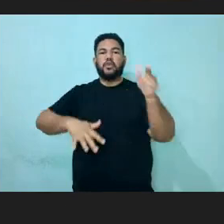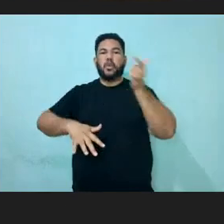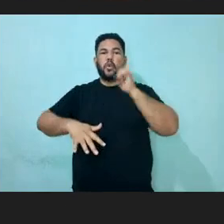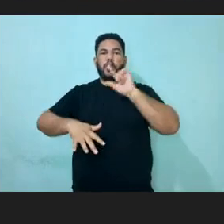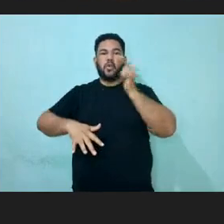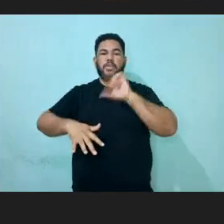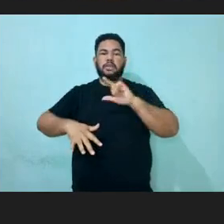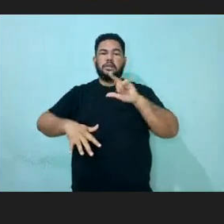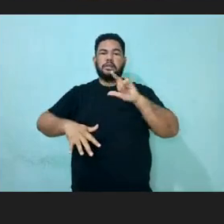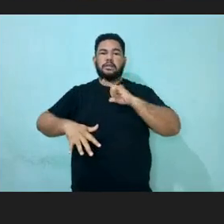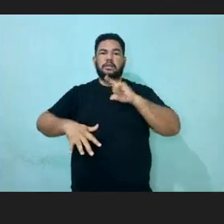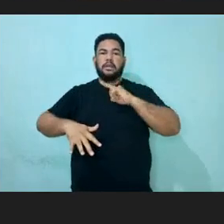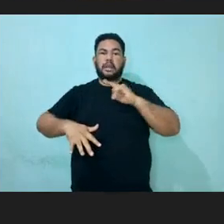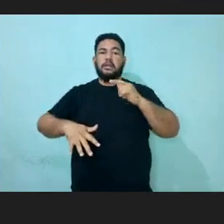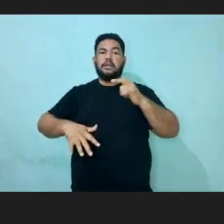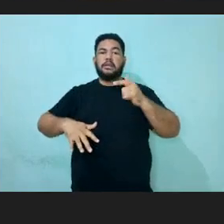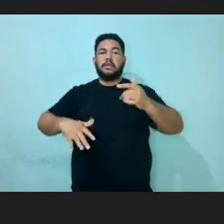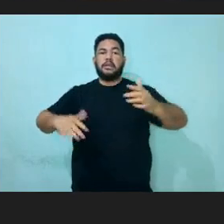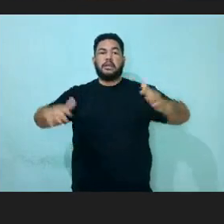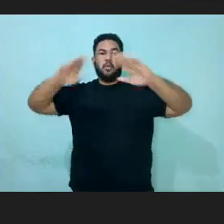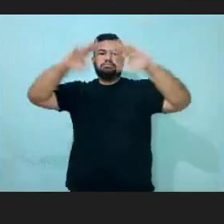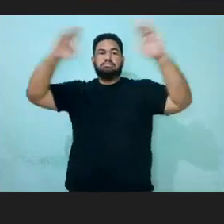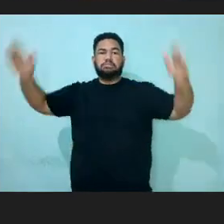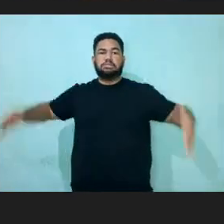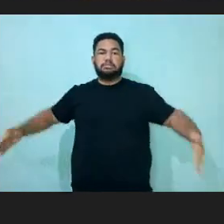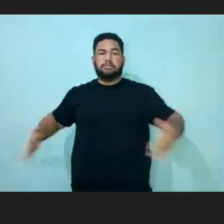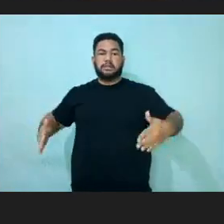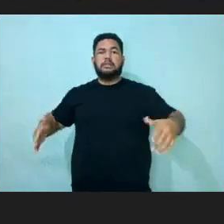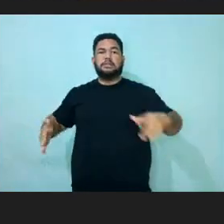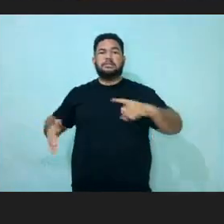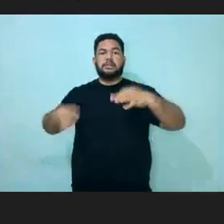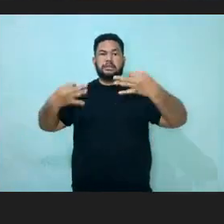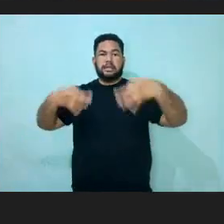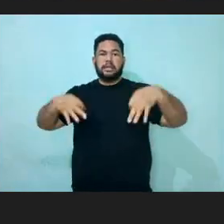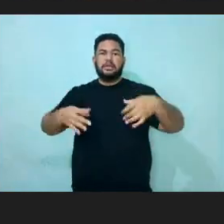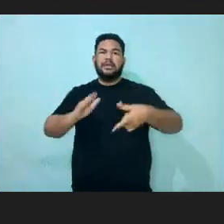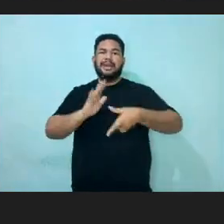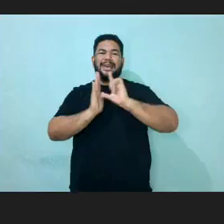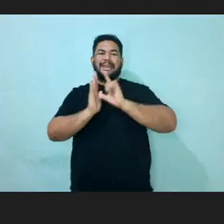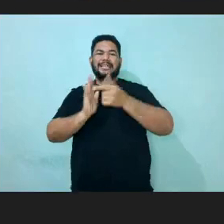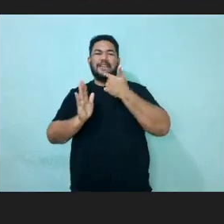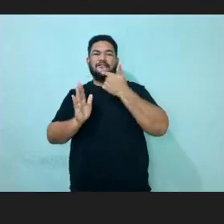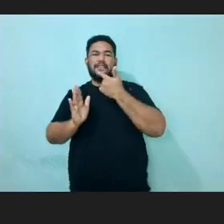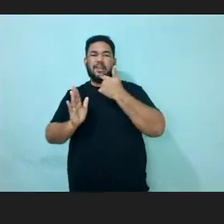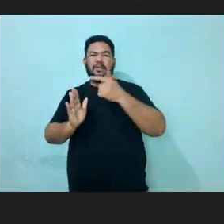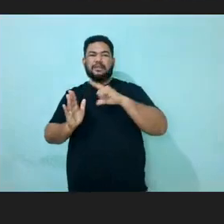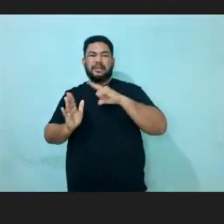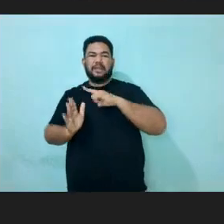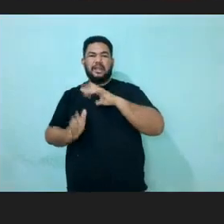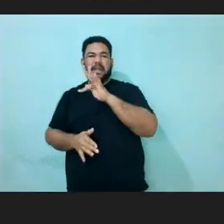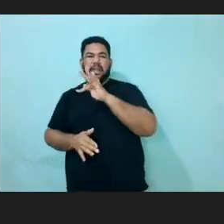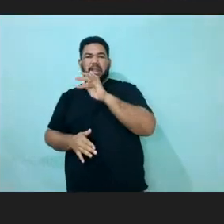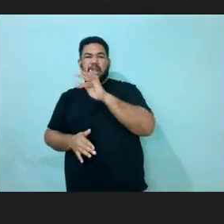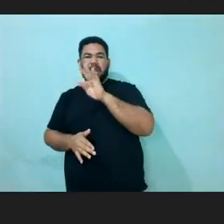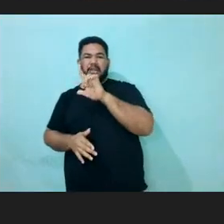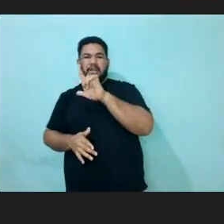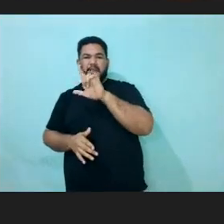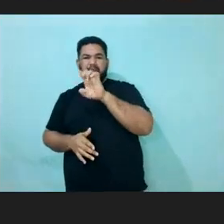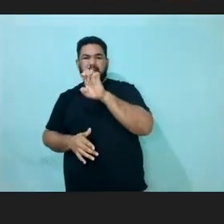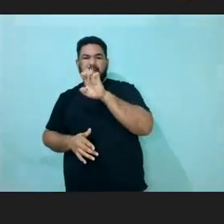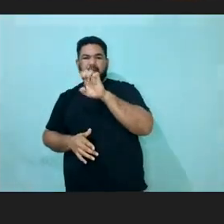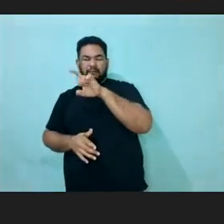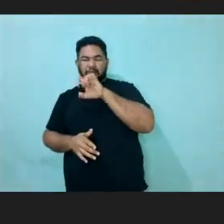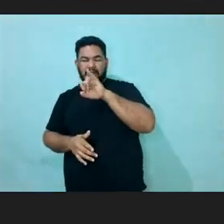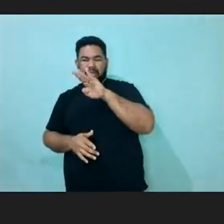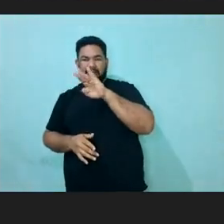com amplitude adequada. Ai, Ana, você falou de flexibilidade. Você falou de amplitude de movimento. E o